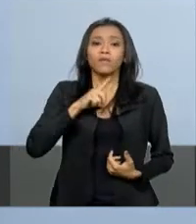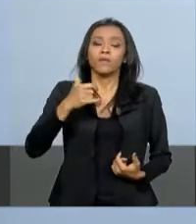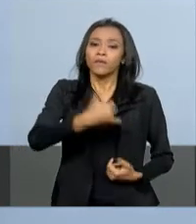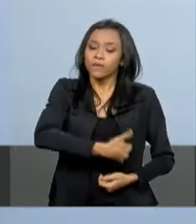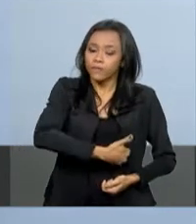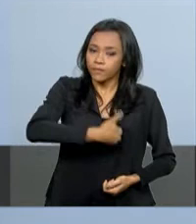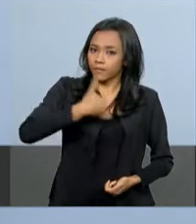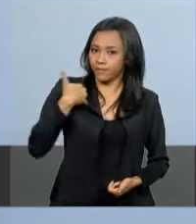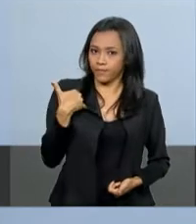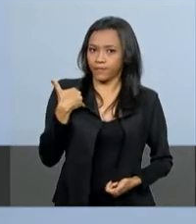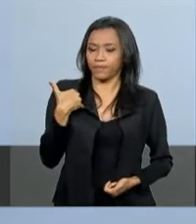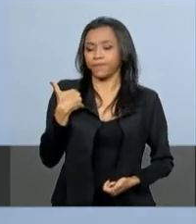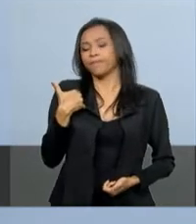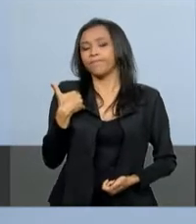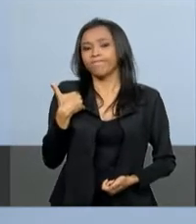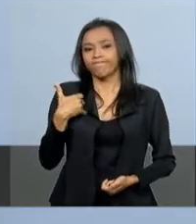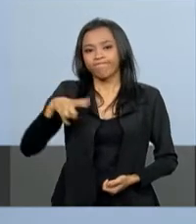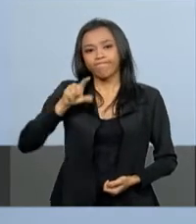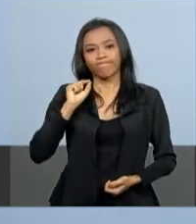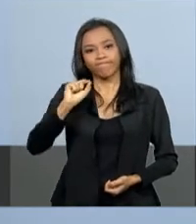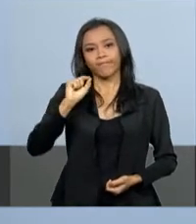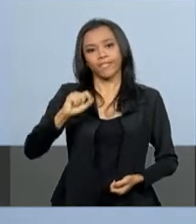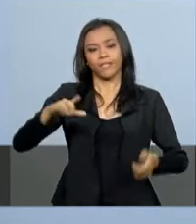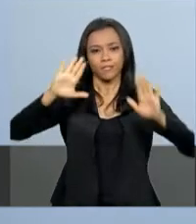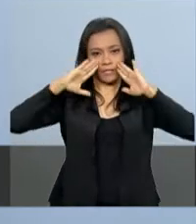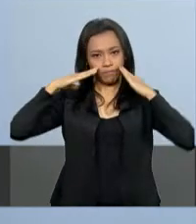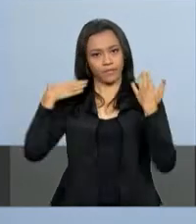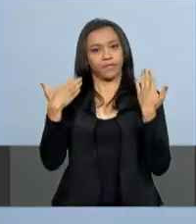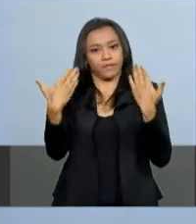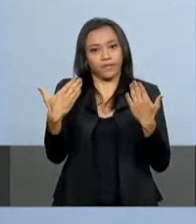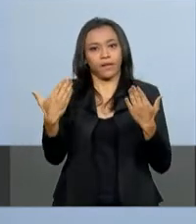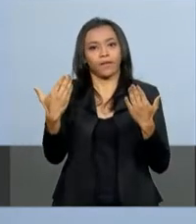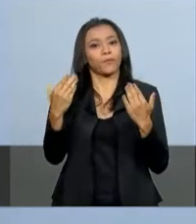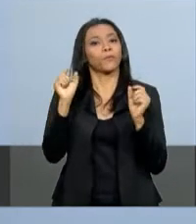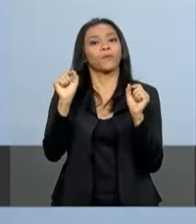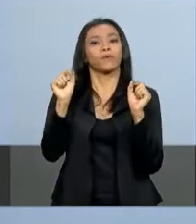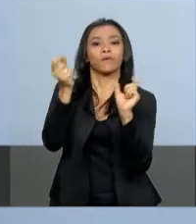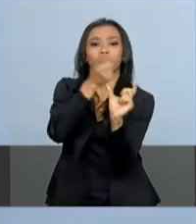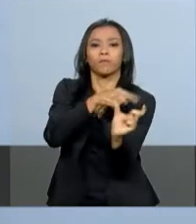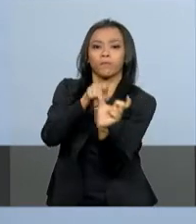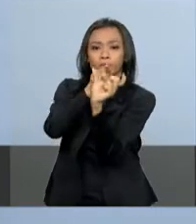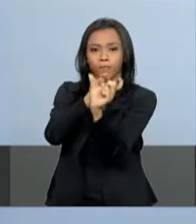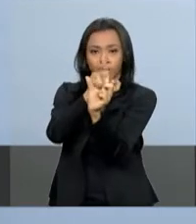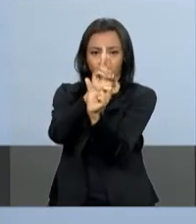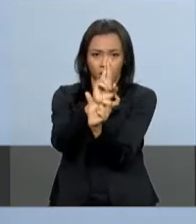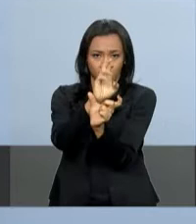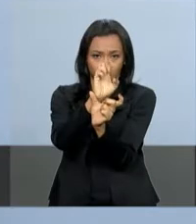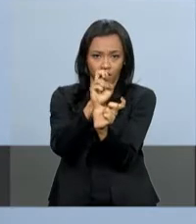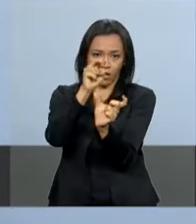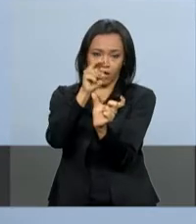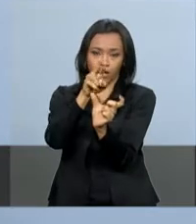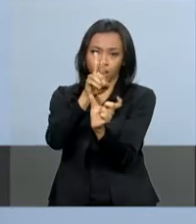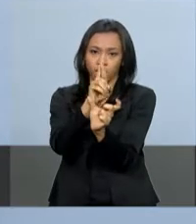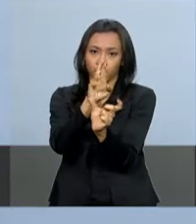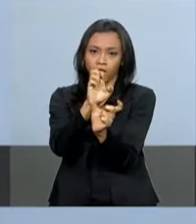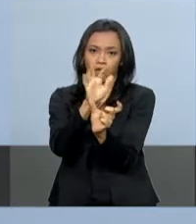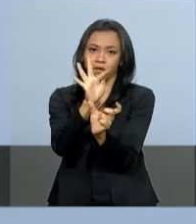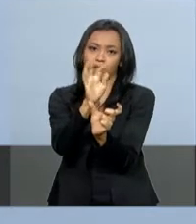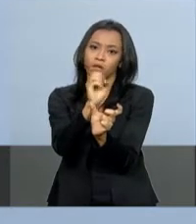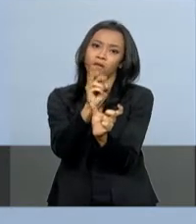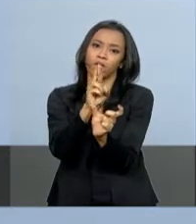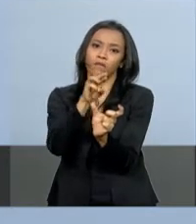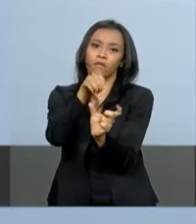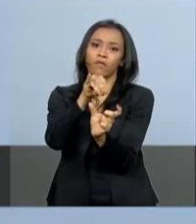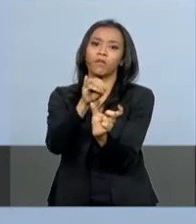apresentar se como reformista foram várias reformas e